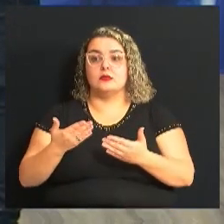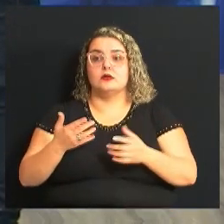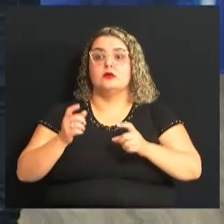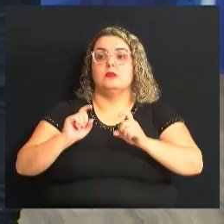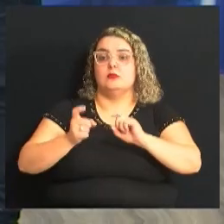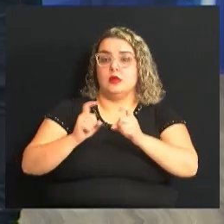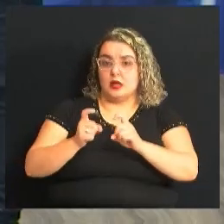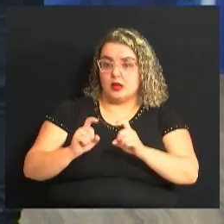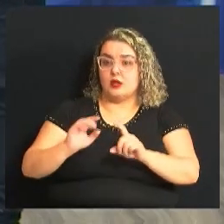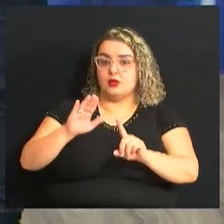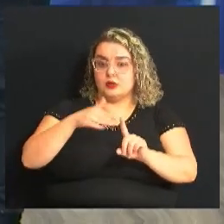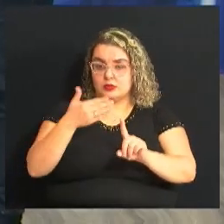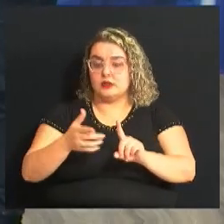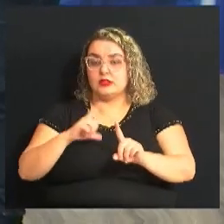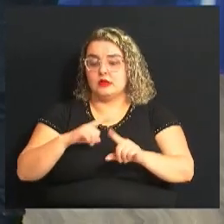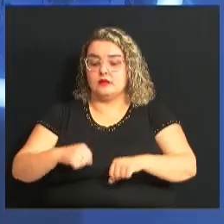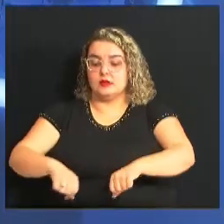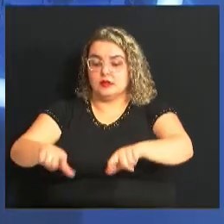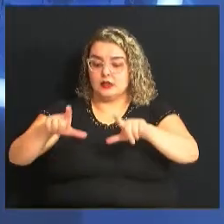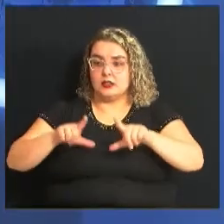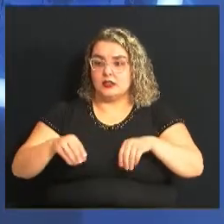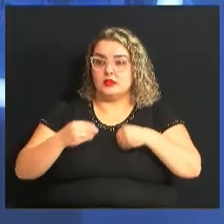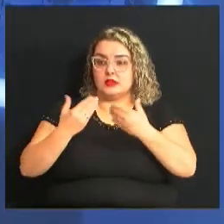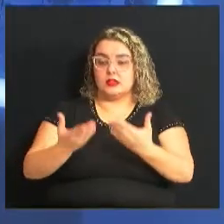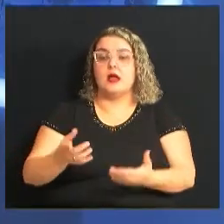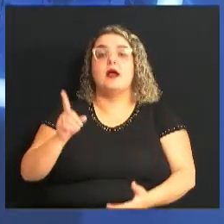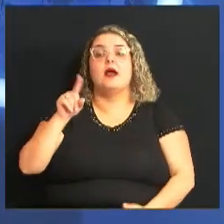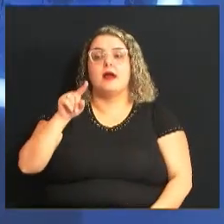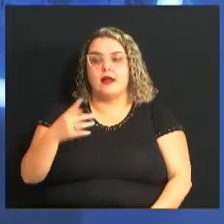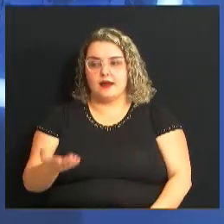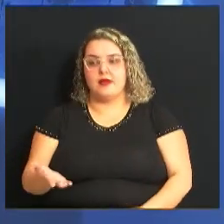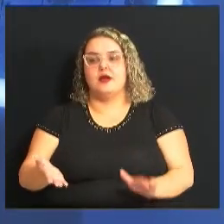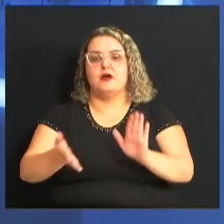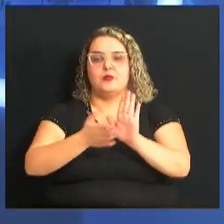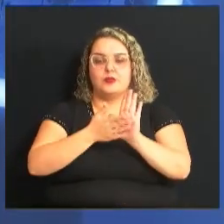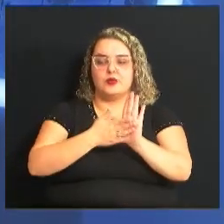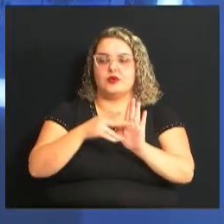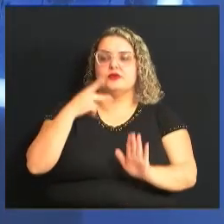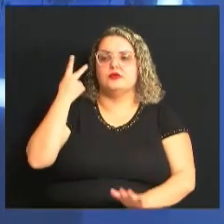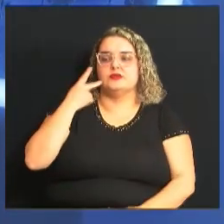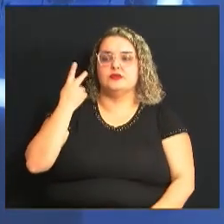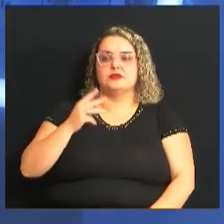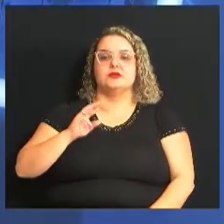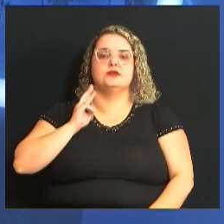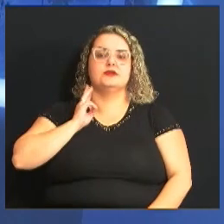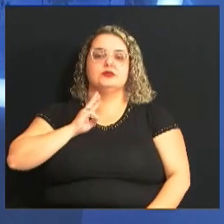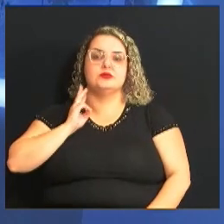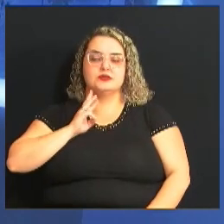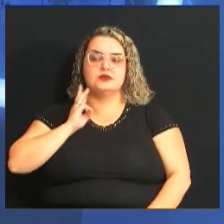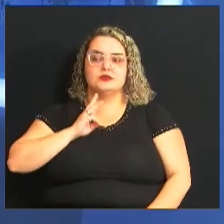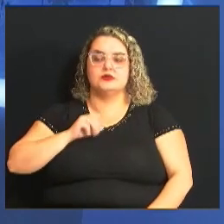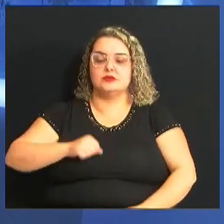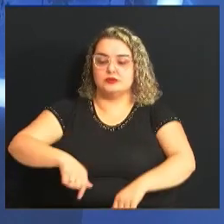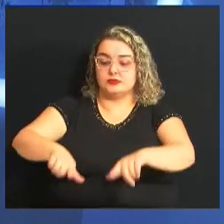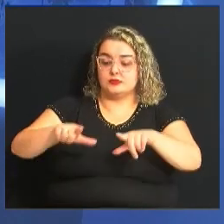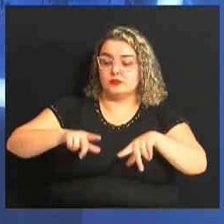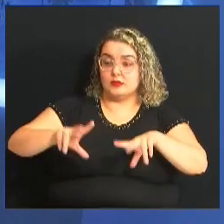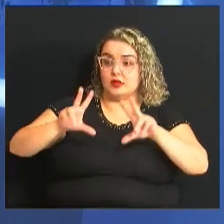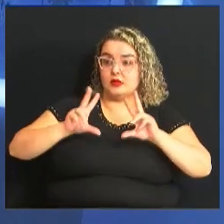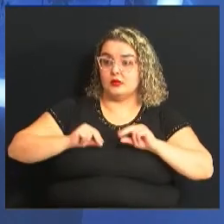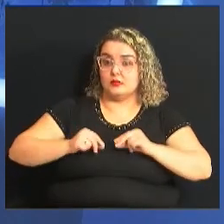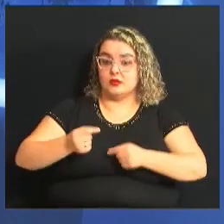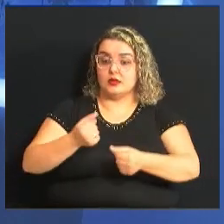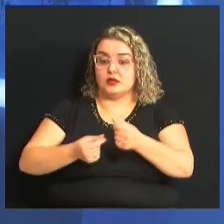teve entrega de honraria. Isso, a honraria por propositura do vereador Cecílio Santos foi o Diploma de Mérito